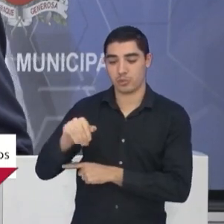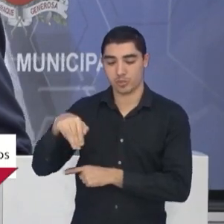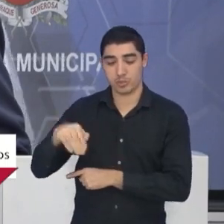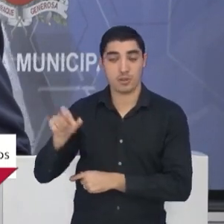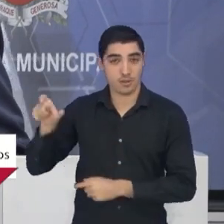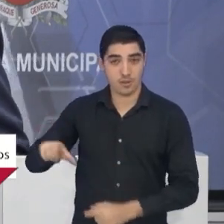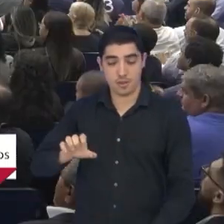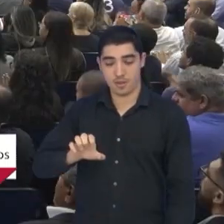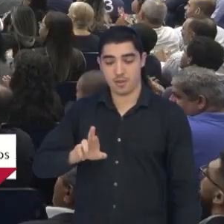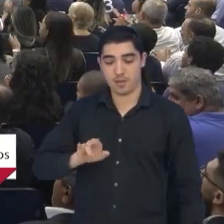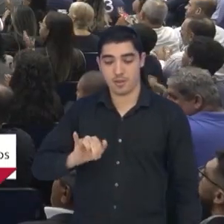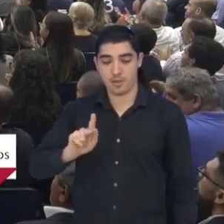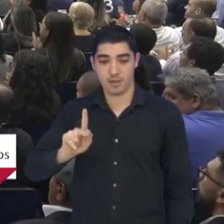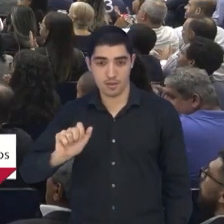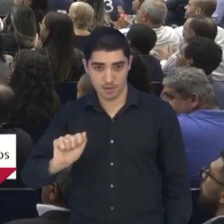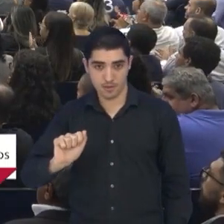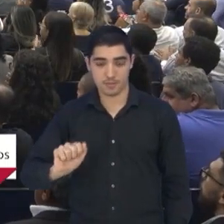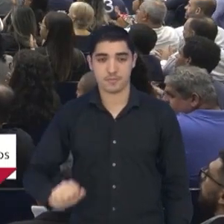de